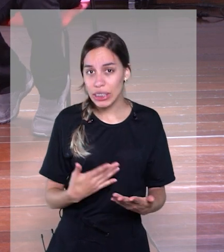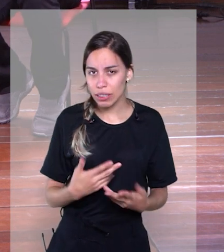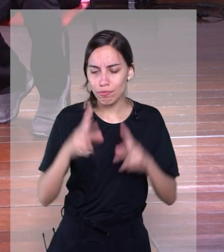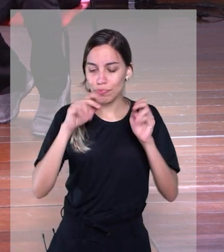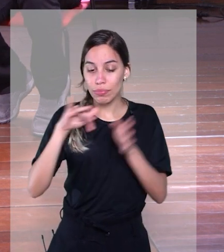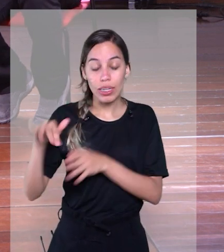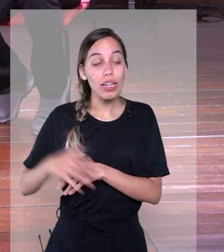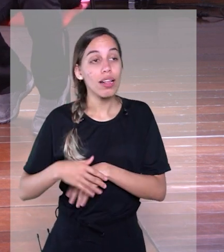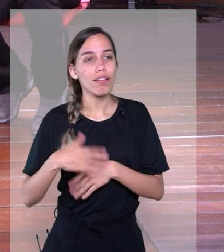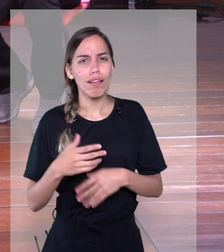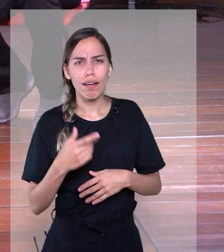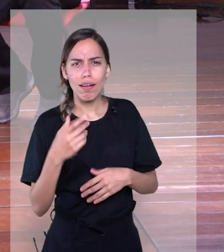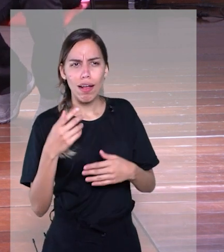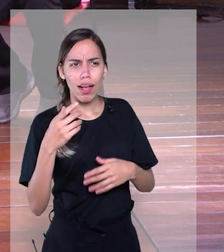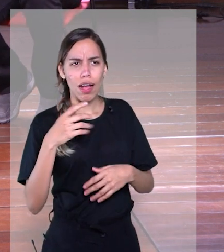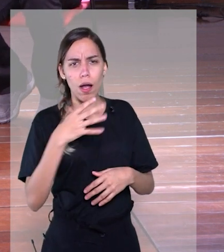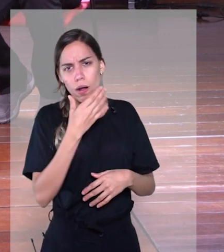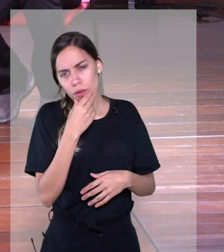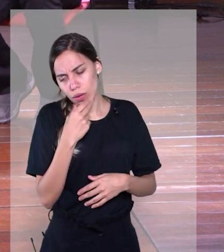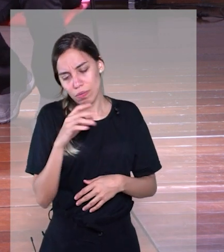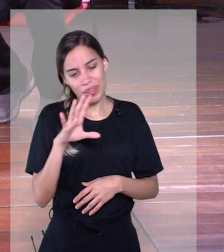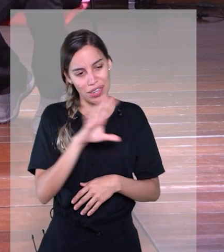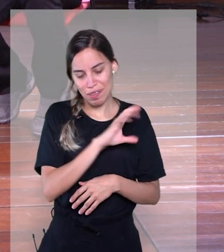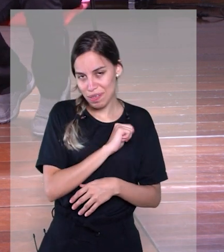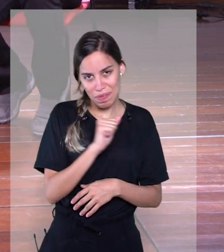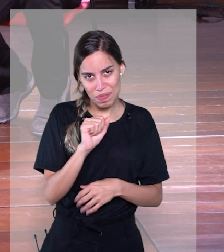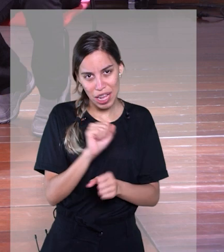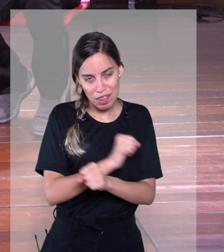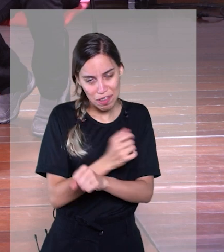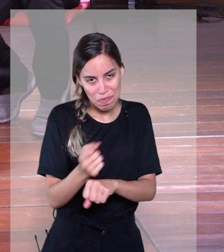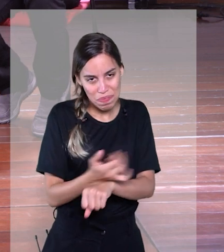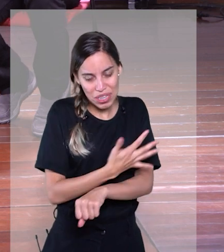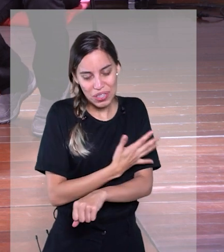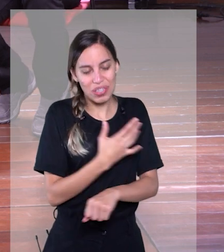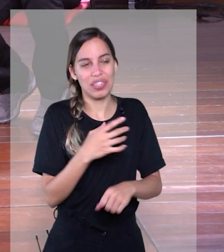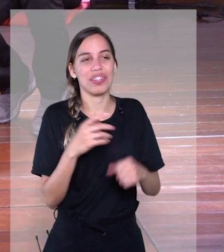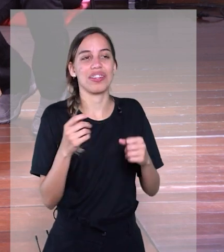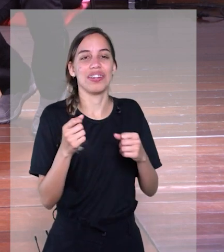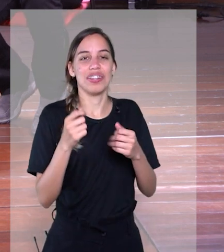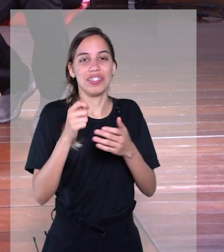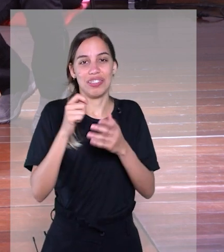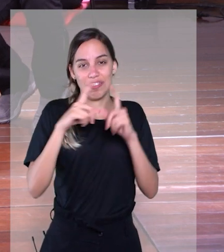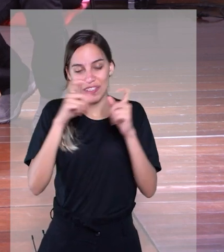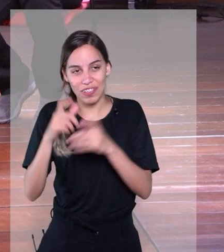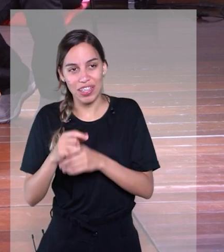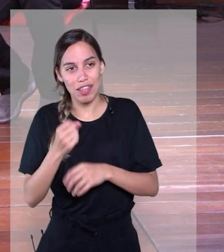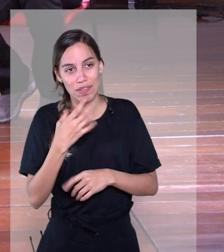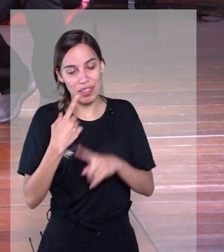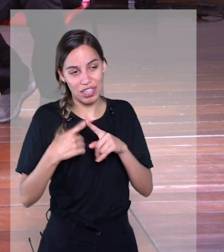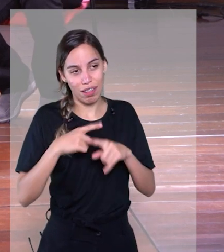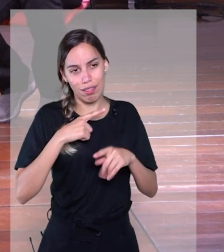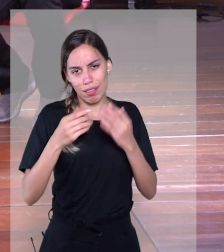e rendendo até hoje um livro tão incrível, e outros poderão vir, que é inesgotável, né? Acho que daria até para